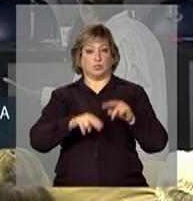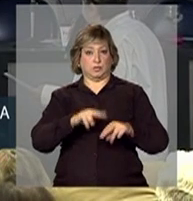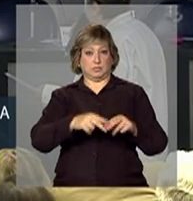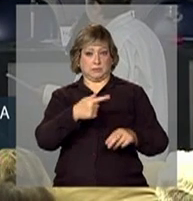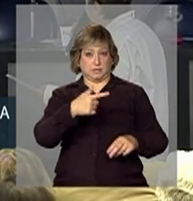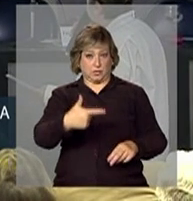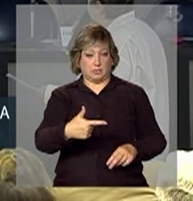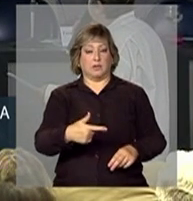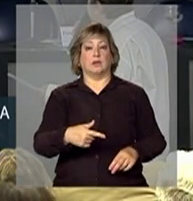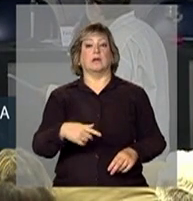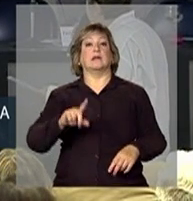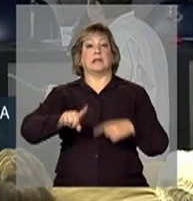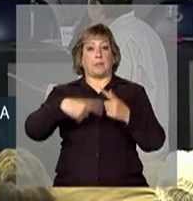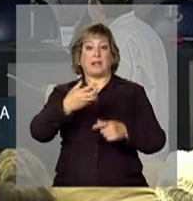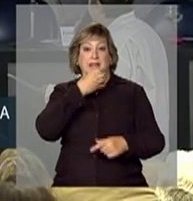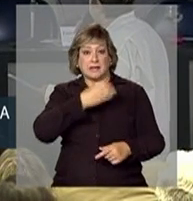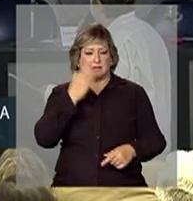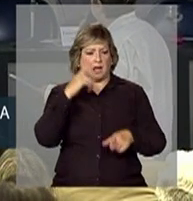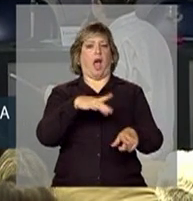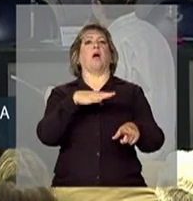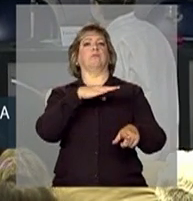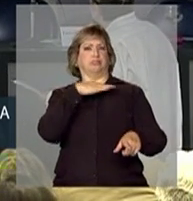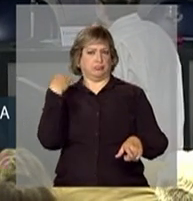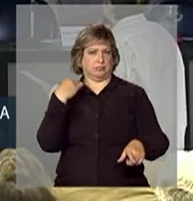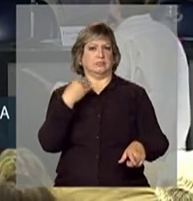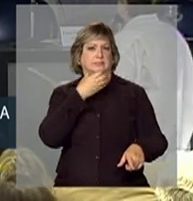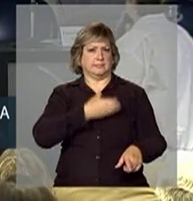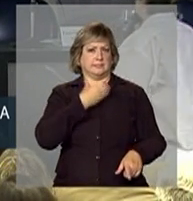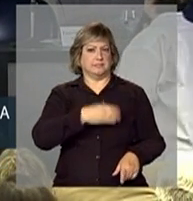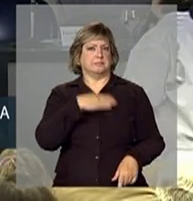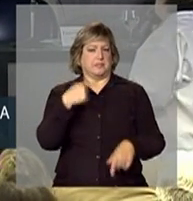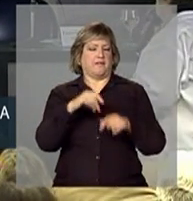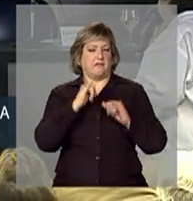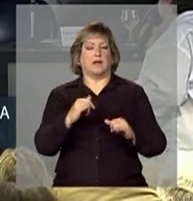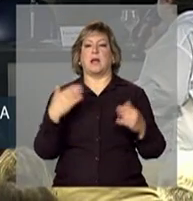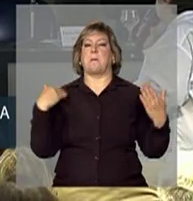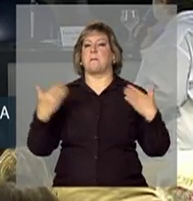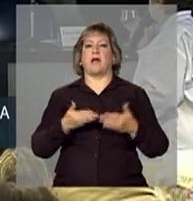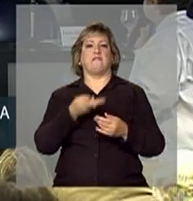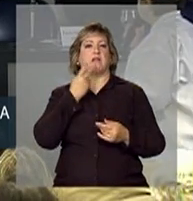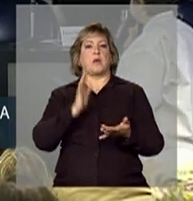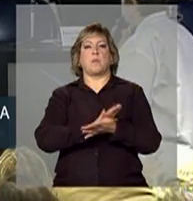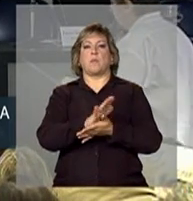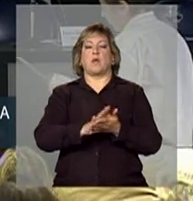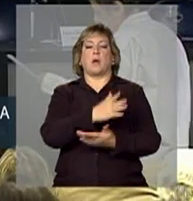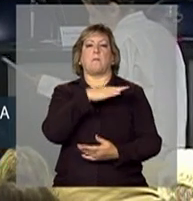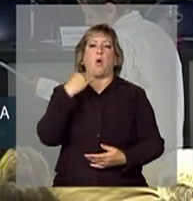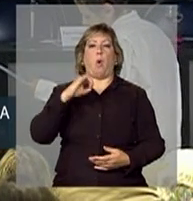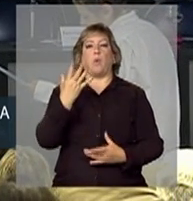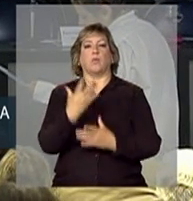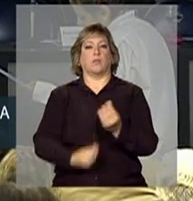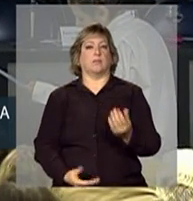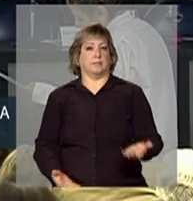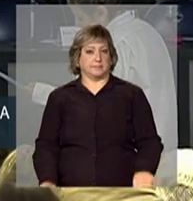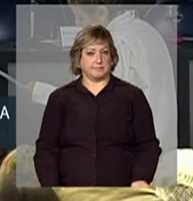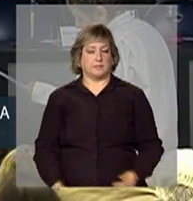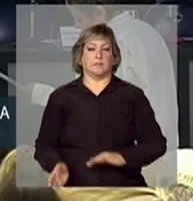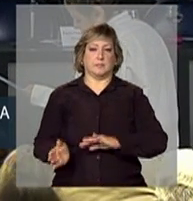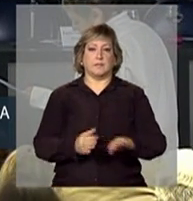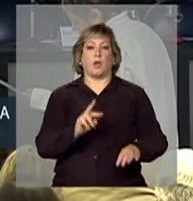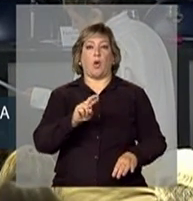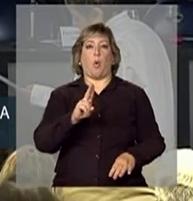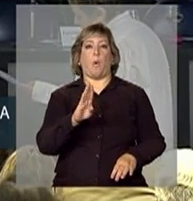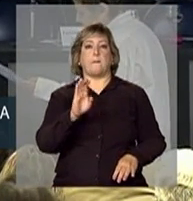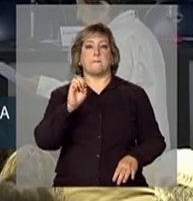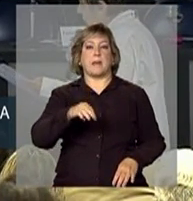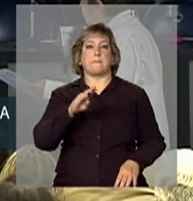1972, sabe-se que está morto a partir de dezembro de 72, e a Marinha não menciona morte ou desaparecimento. E Rubem